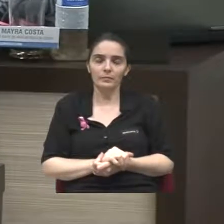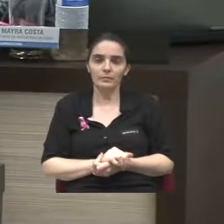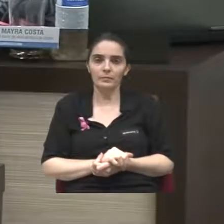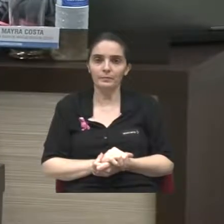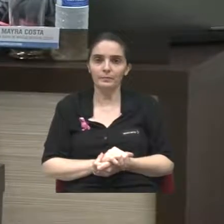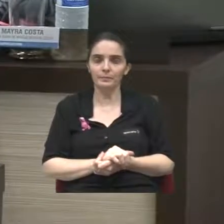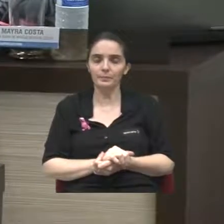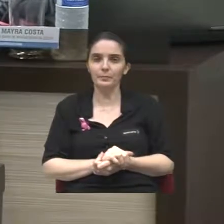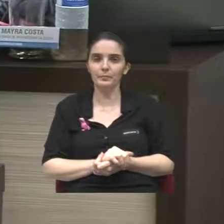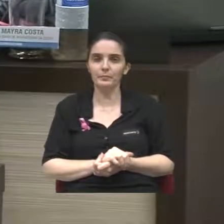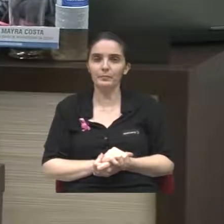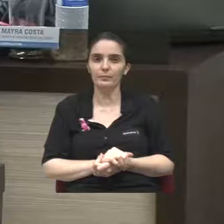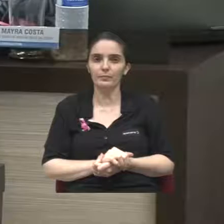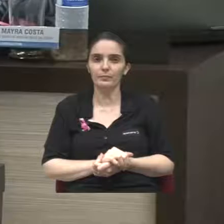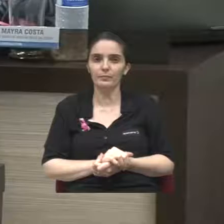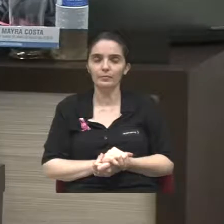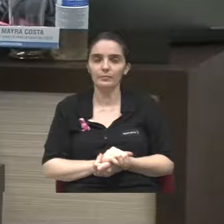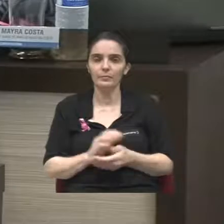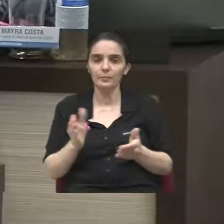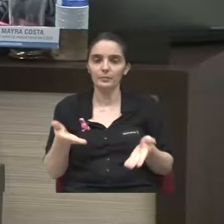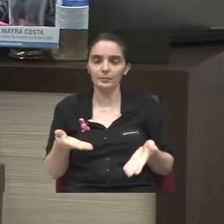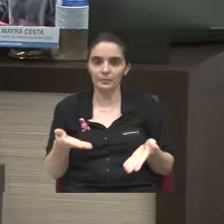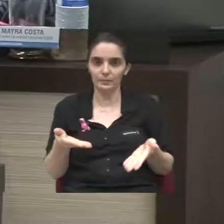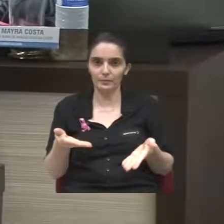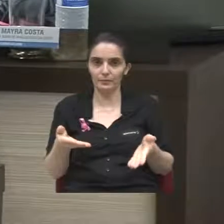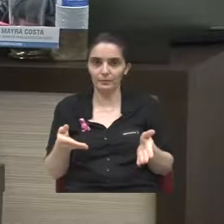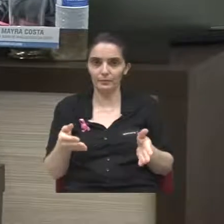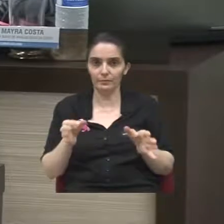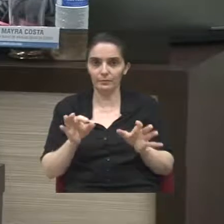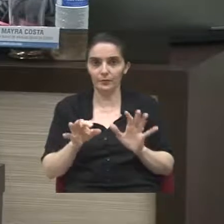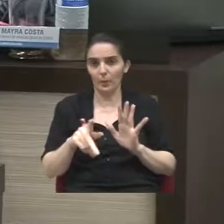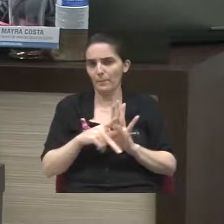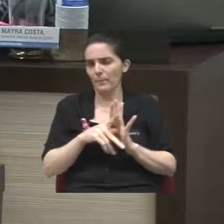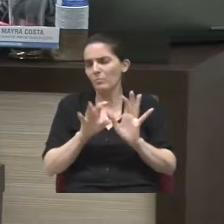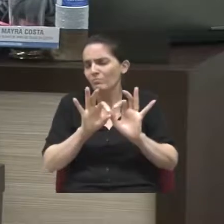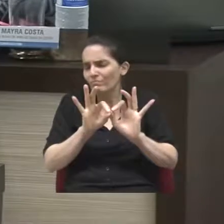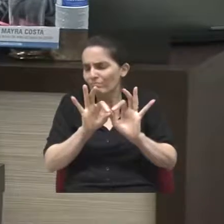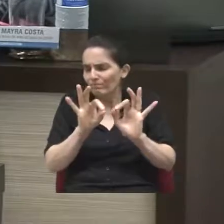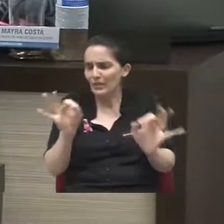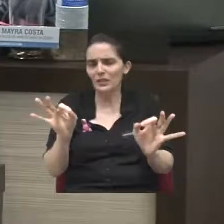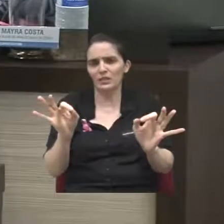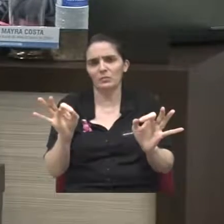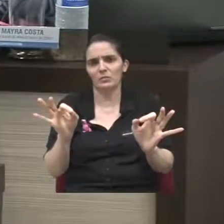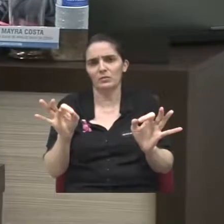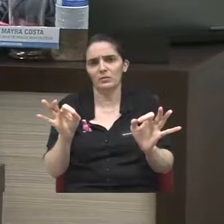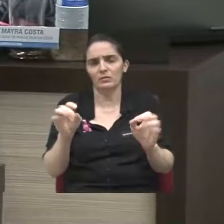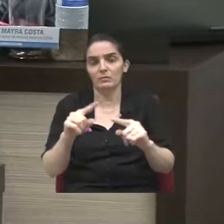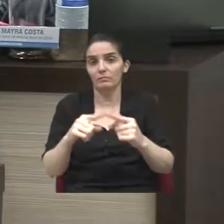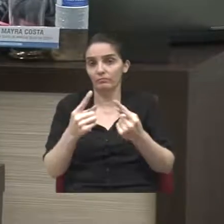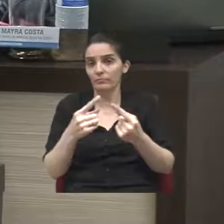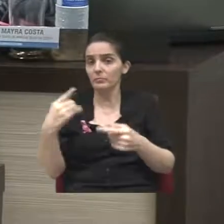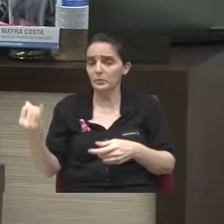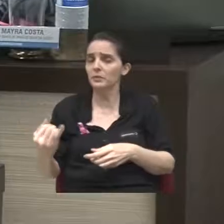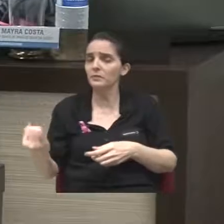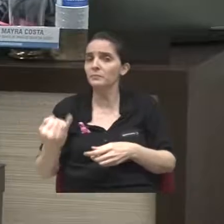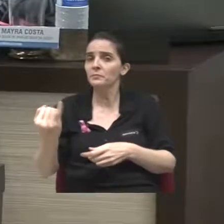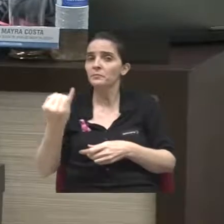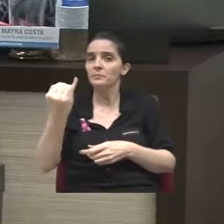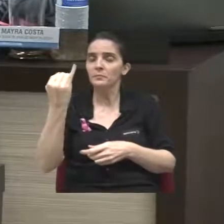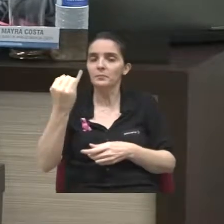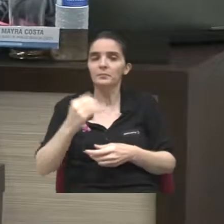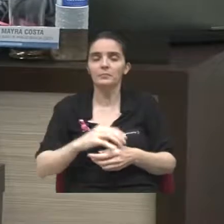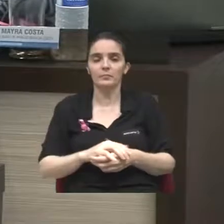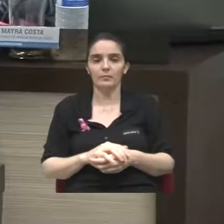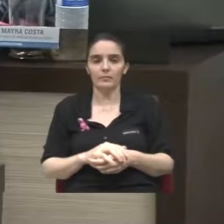esse simplesmente é um projeto bem simples, mas eu acho que de valia, dentro daquela, que